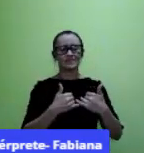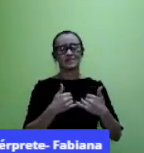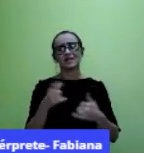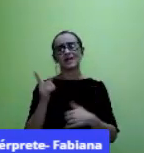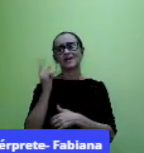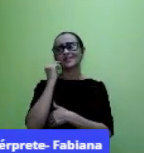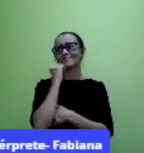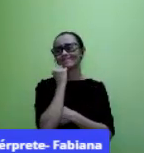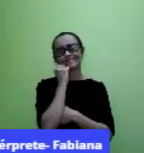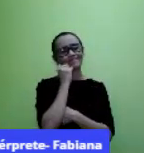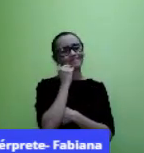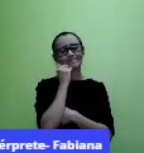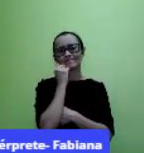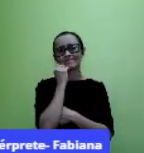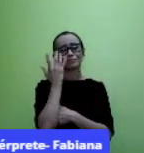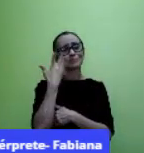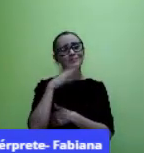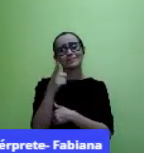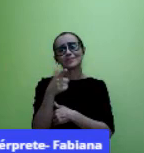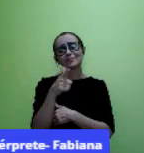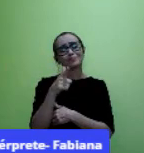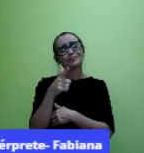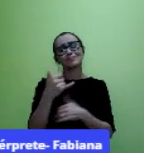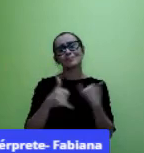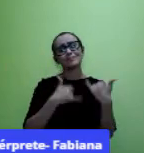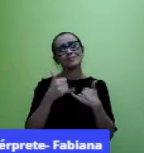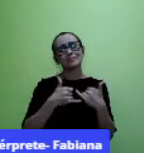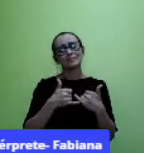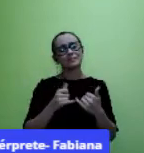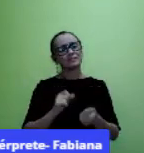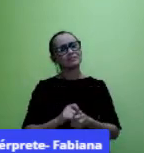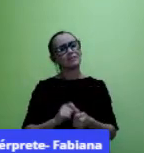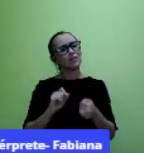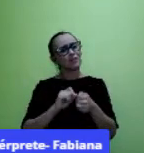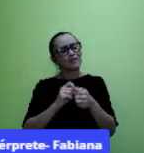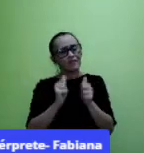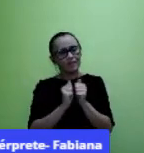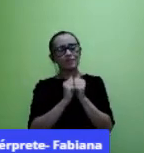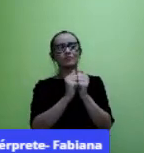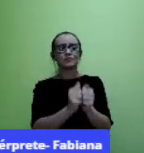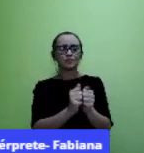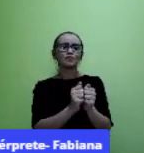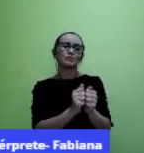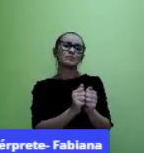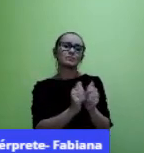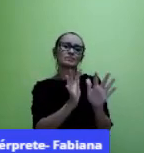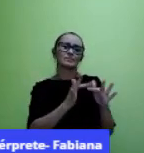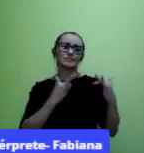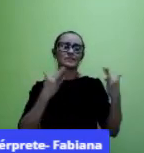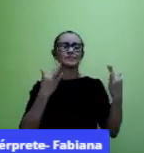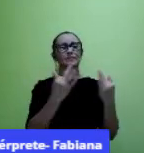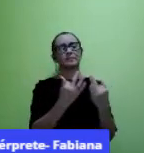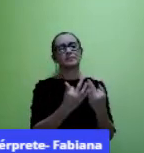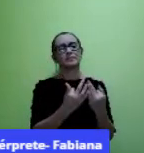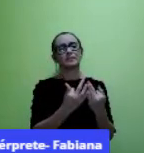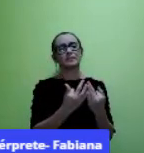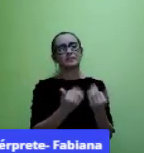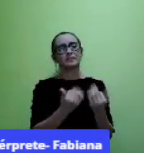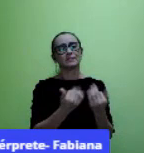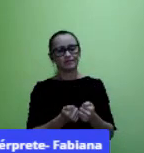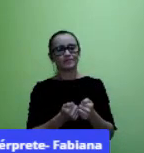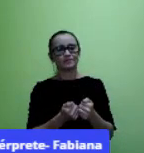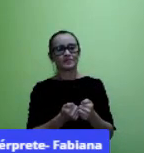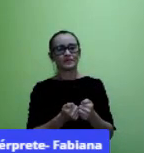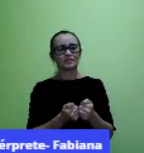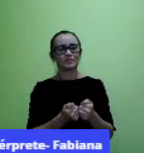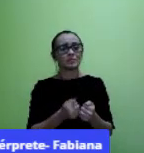pobres, não tem brinquedo. Tá bom, ela faz com o pai dela, ela faz com o responsável, tá? Ela faz com o irmãozinho.